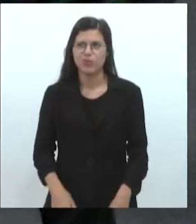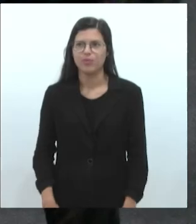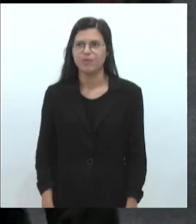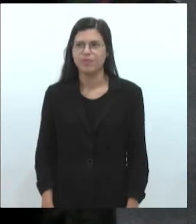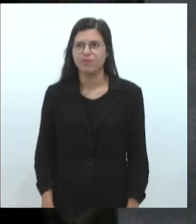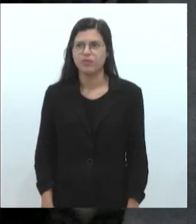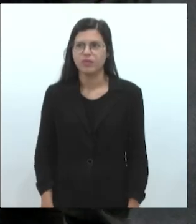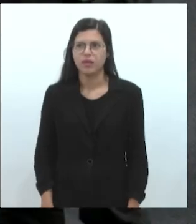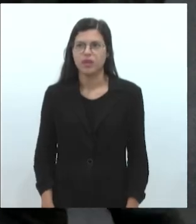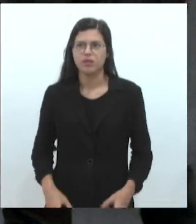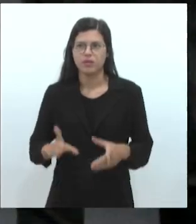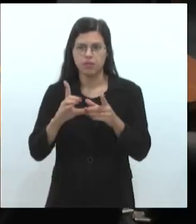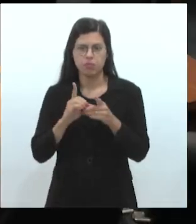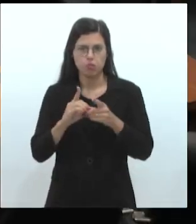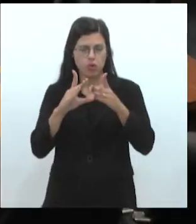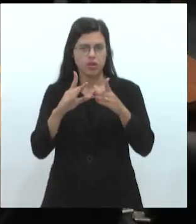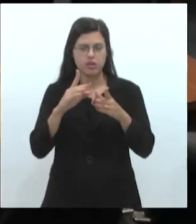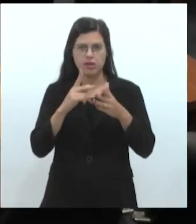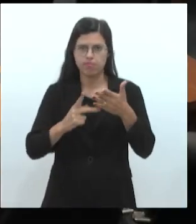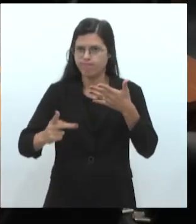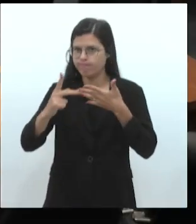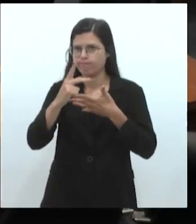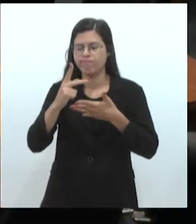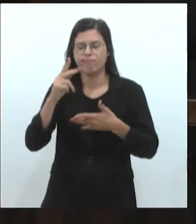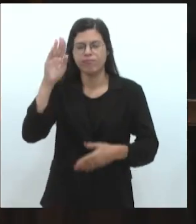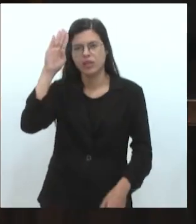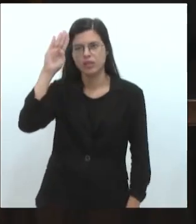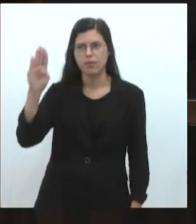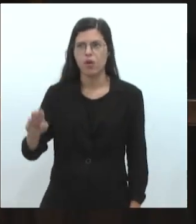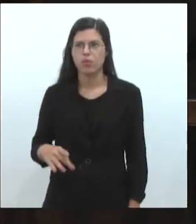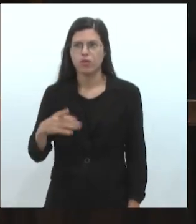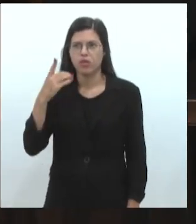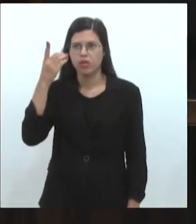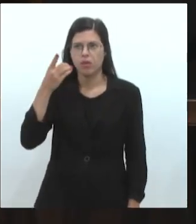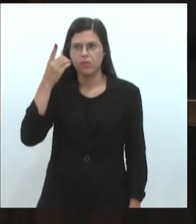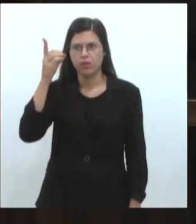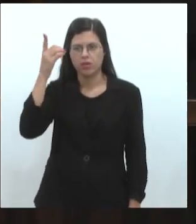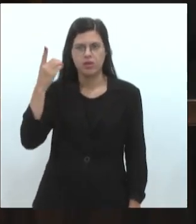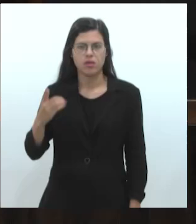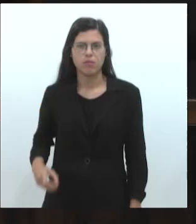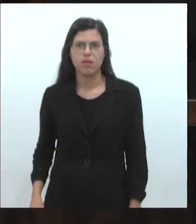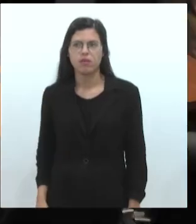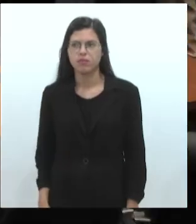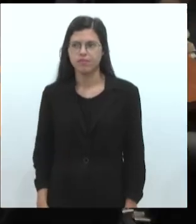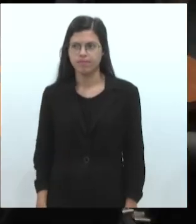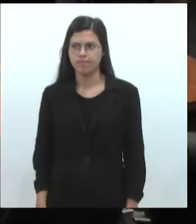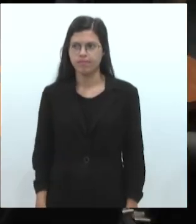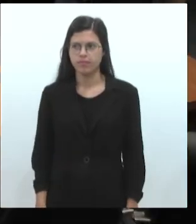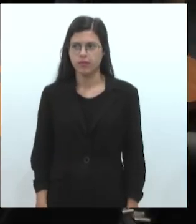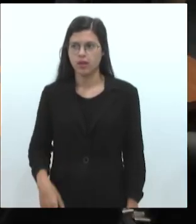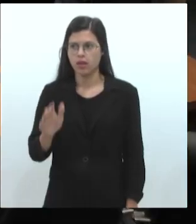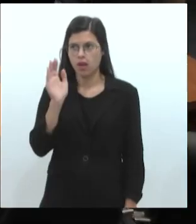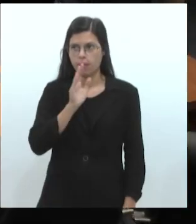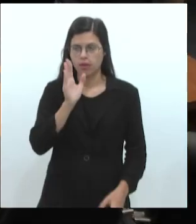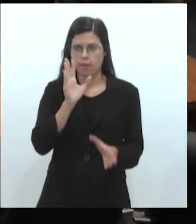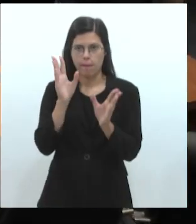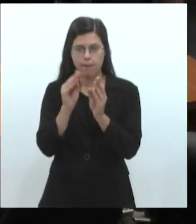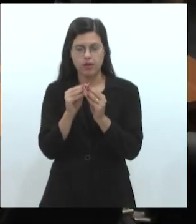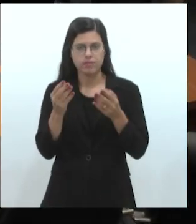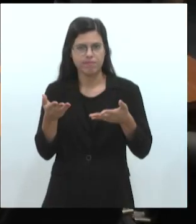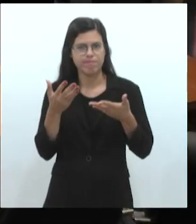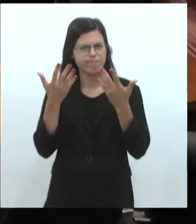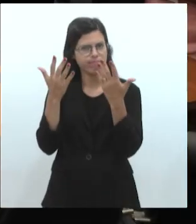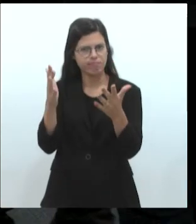democracia sempre em primeiro lugar. Deputada Dani Balbi. Muito brevemente, queria elogiar a iniciativa dos deputados Carla Mink e